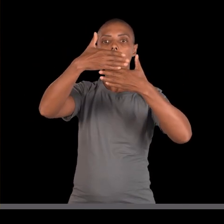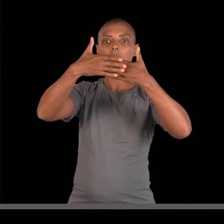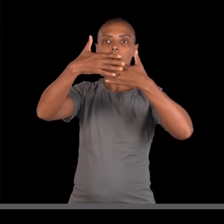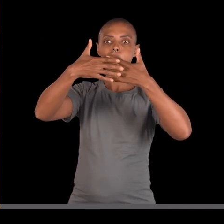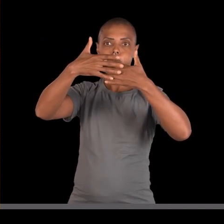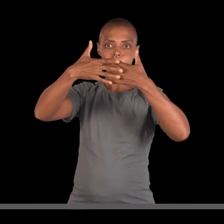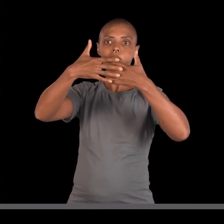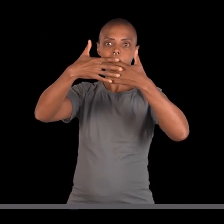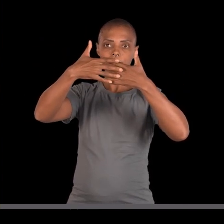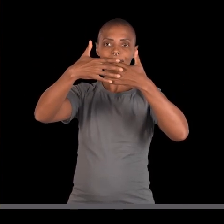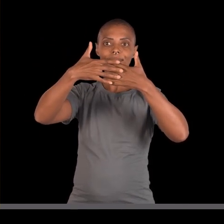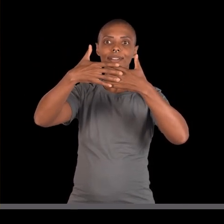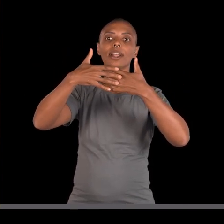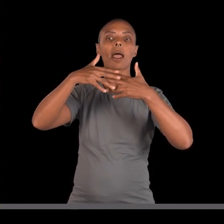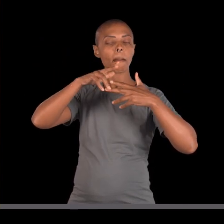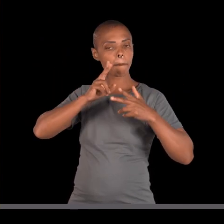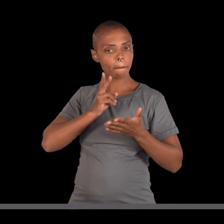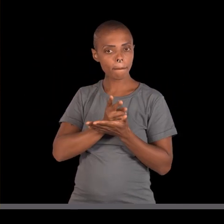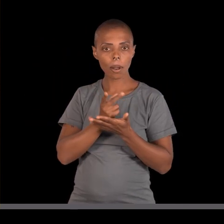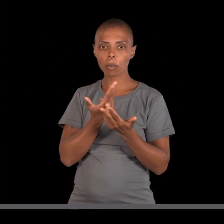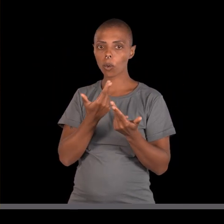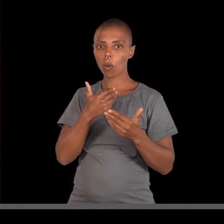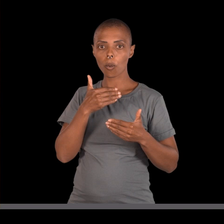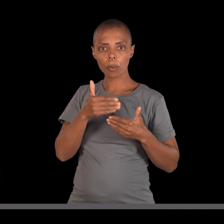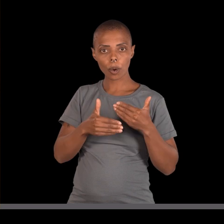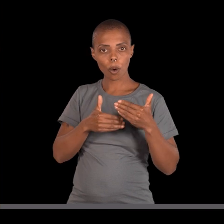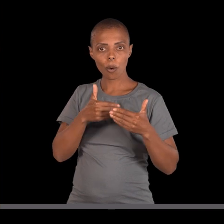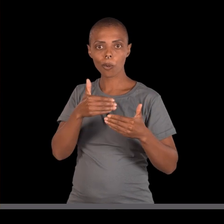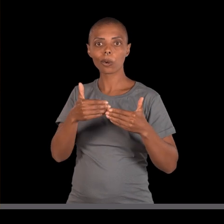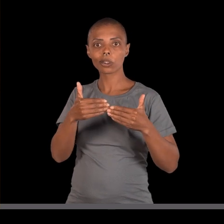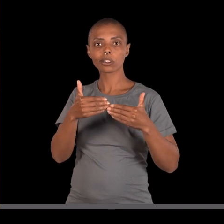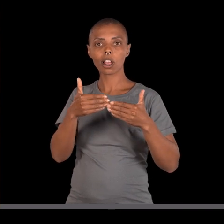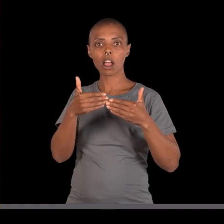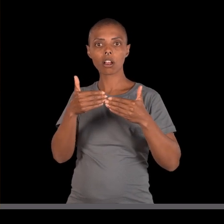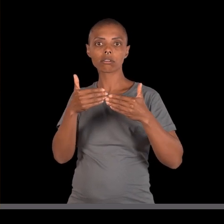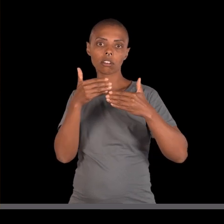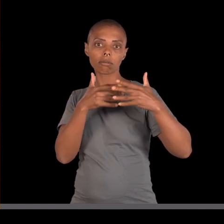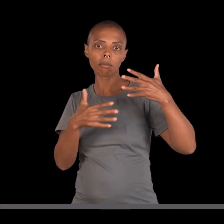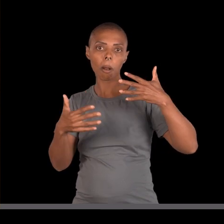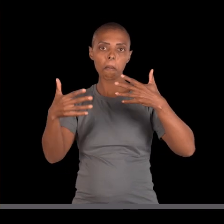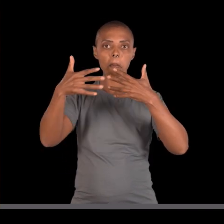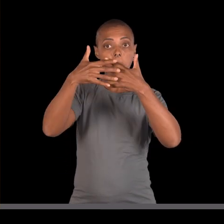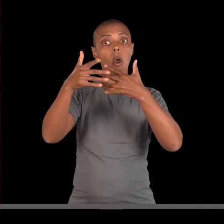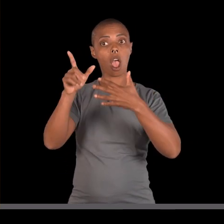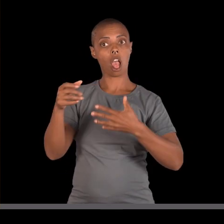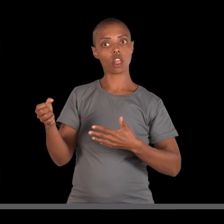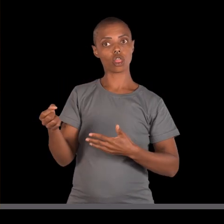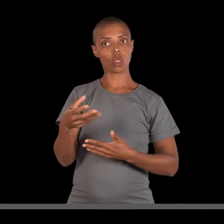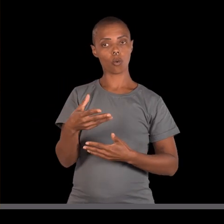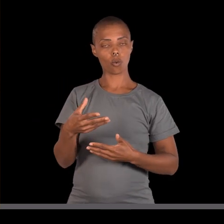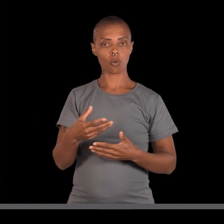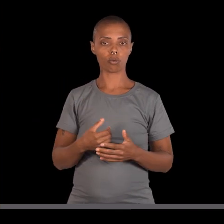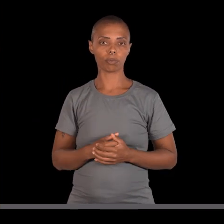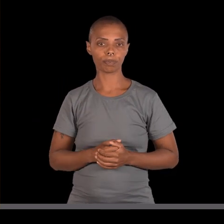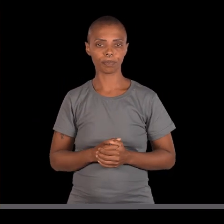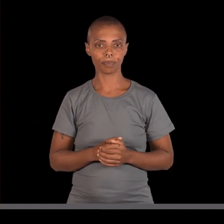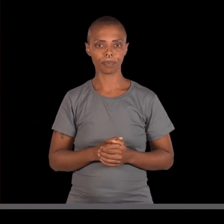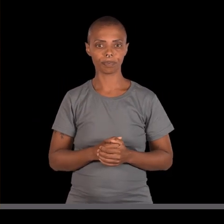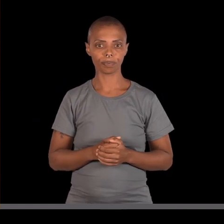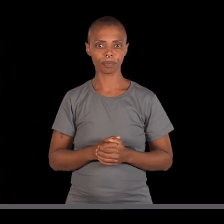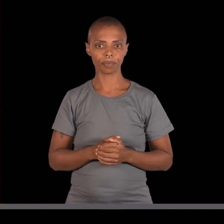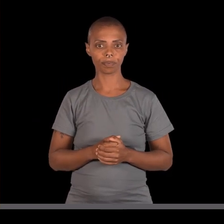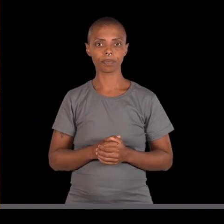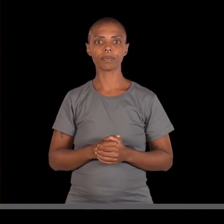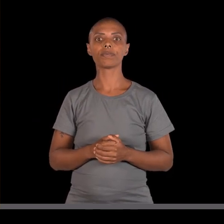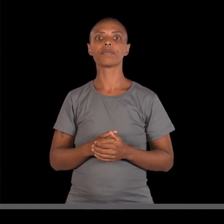a placa Juan de Fuca e a placa do Pacífico. Então, onde você vai ter também esse mesmo processo aí de